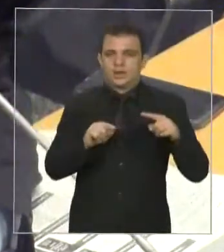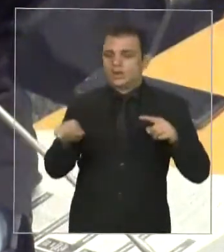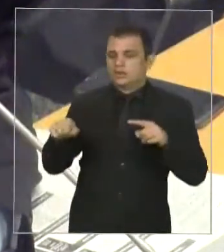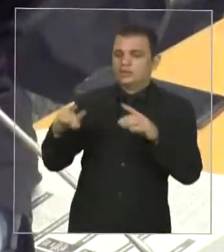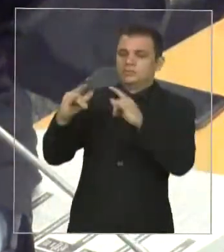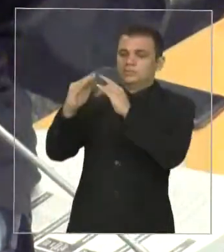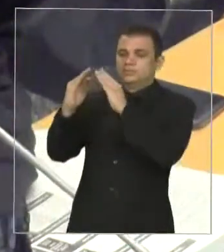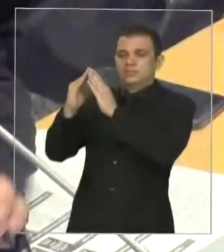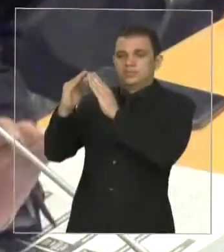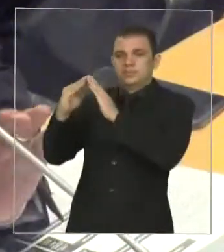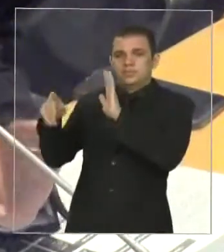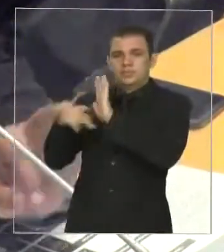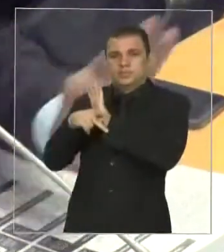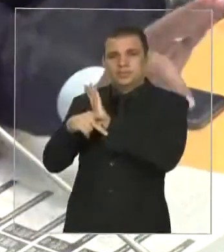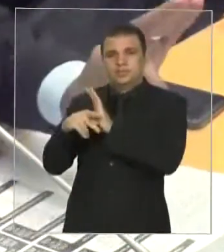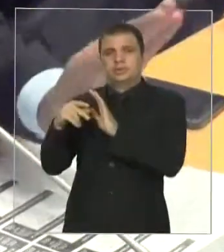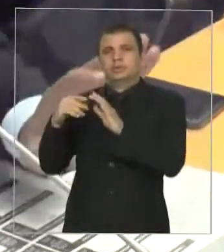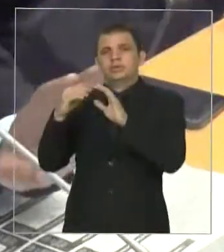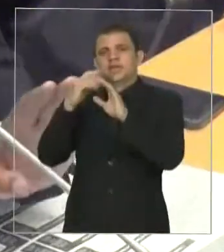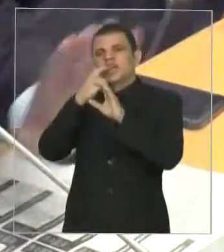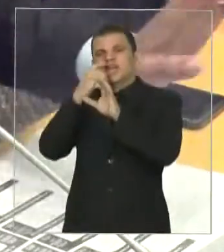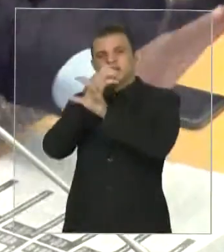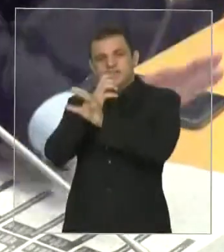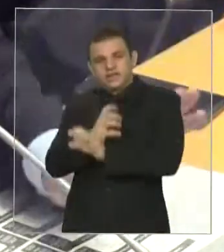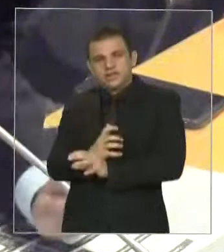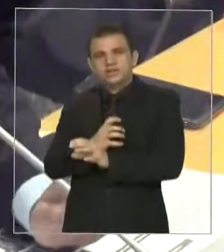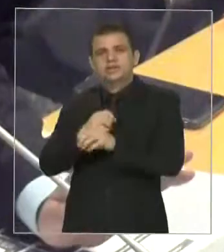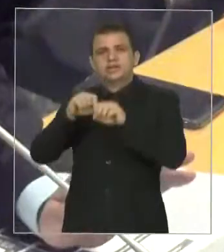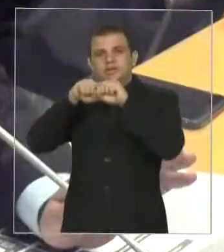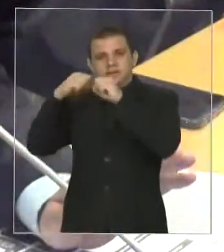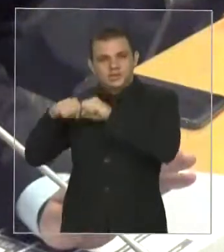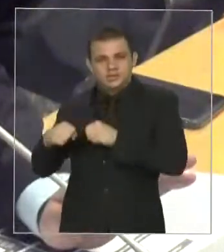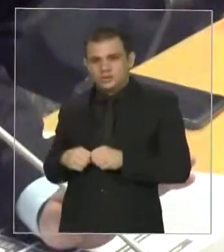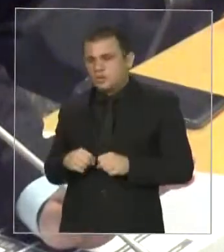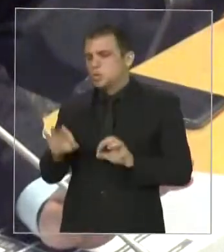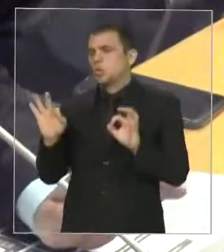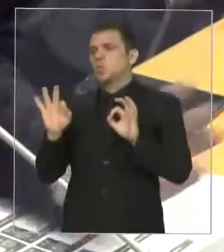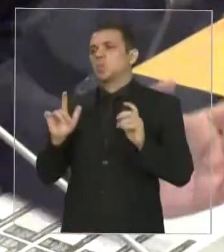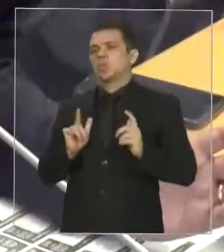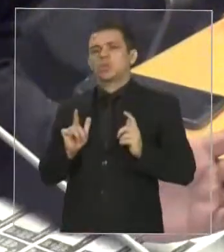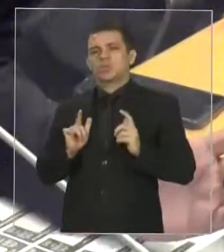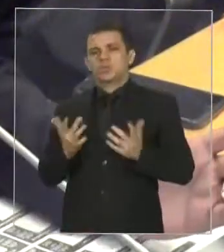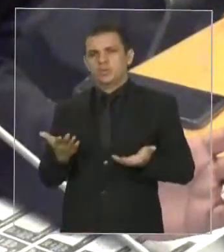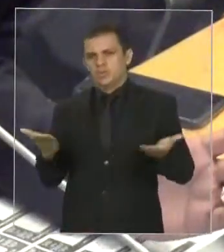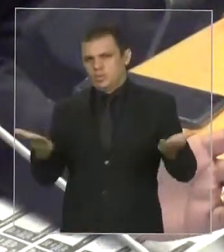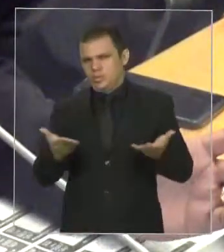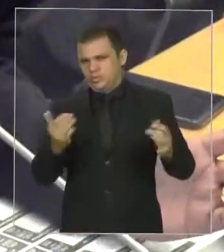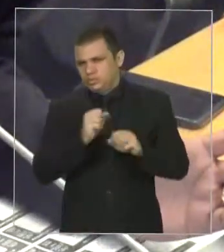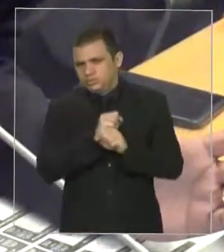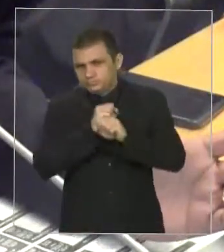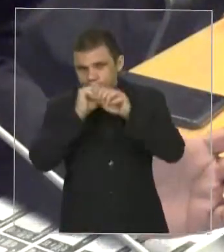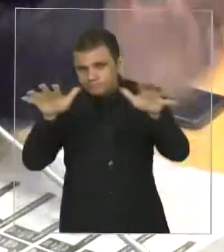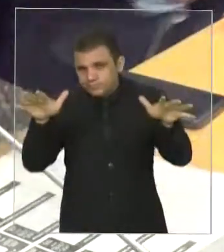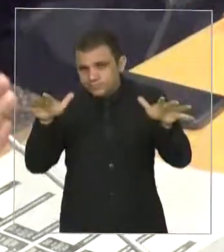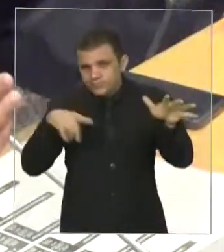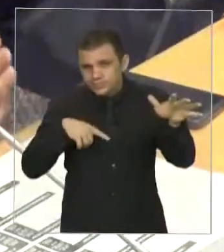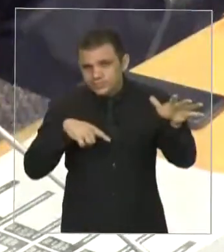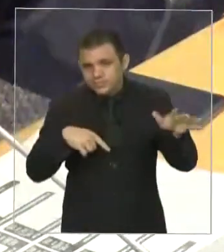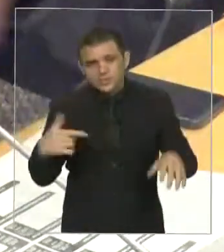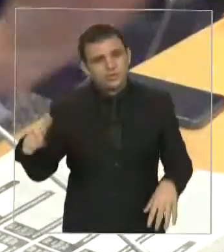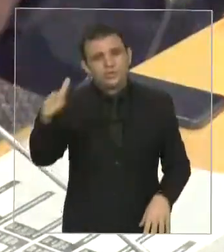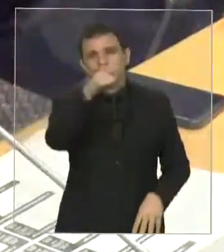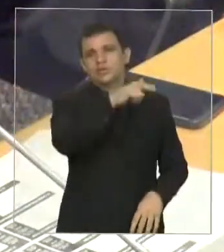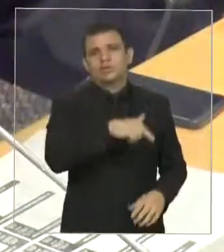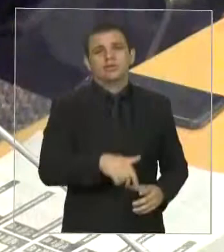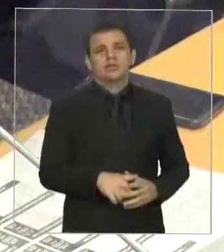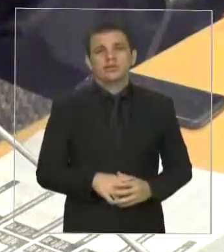traumatologia. Se o governador Flávio Dino não fizesse, alguém estaria falando hoje? Ninguém estaria falando. Porque entenderia,